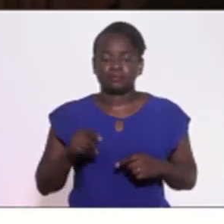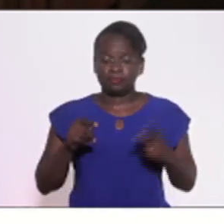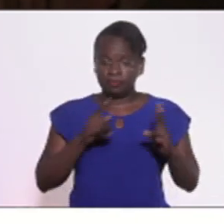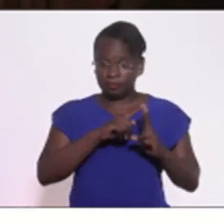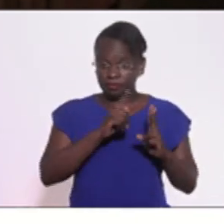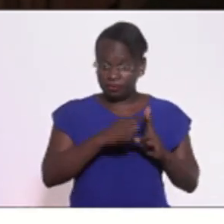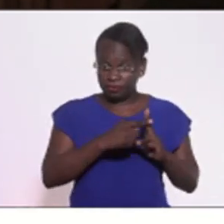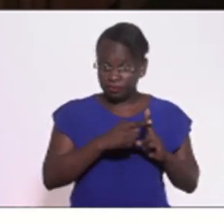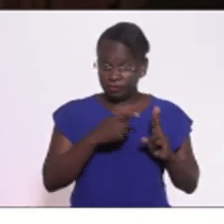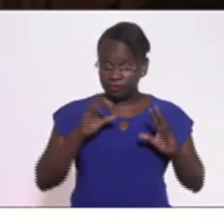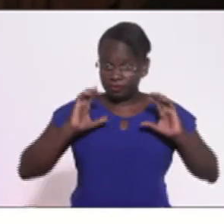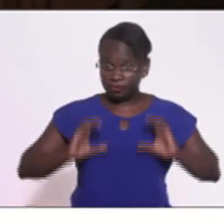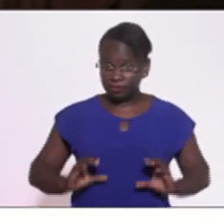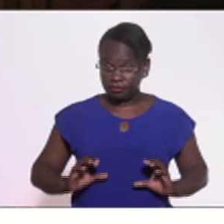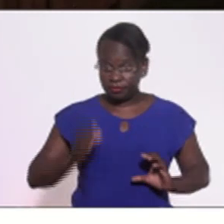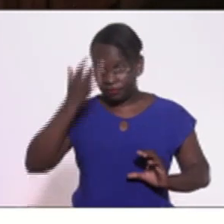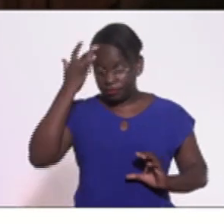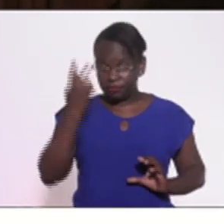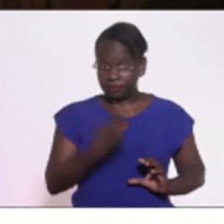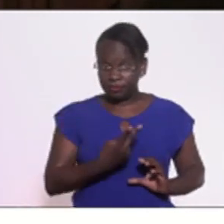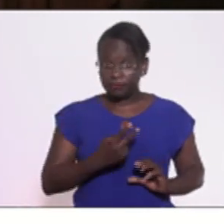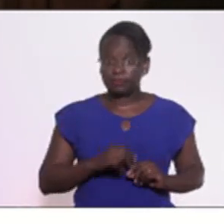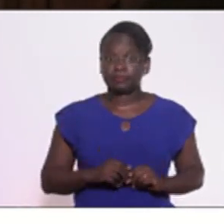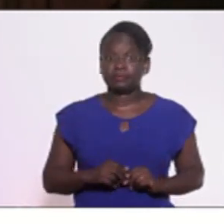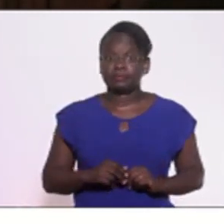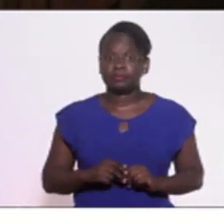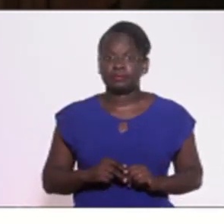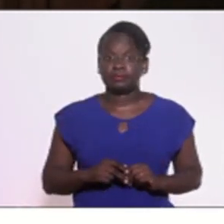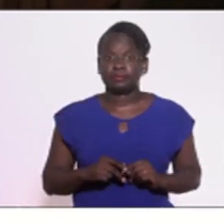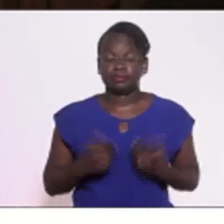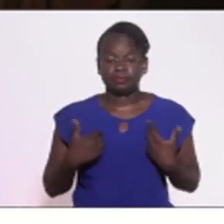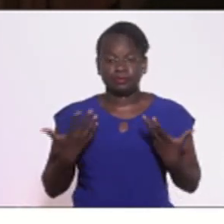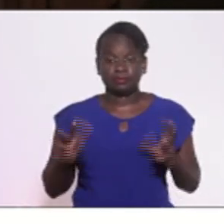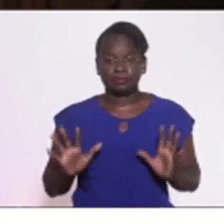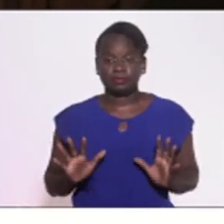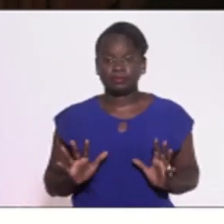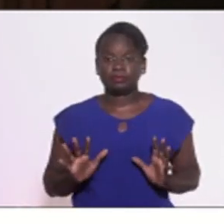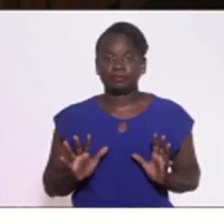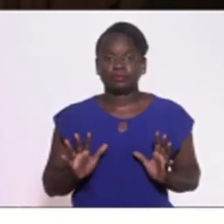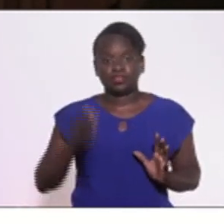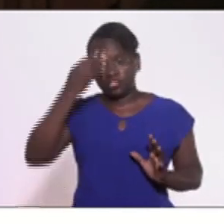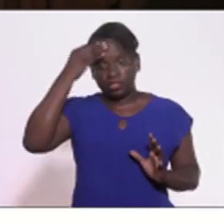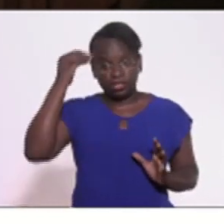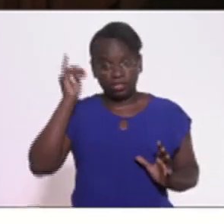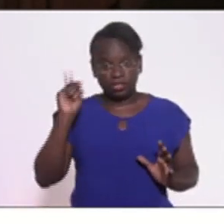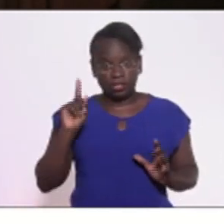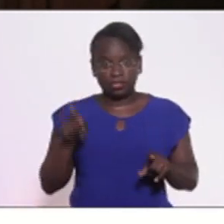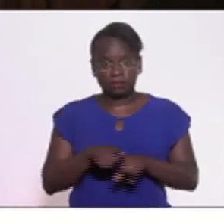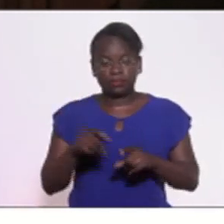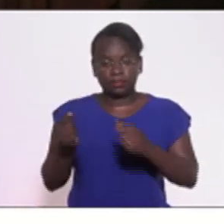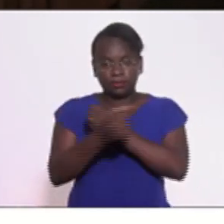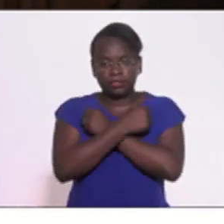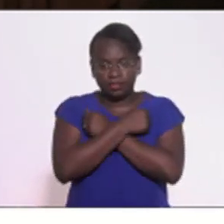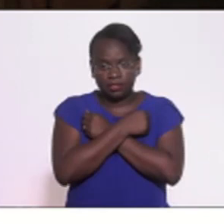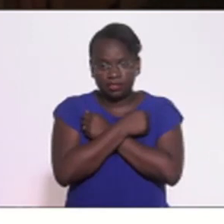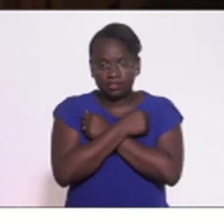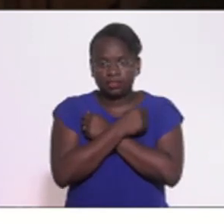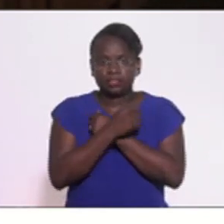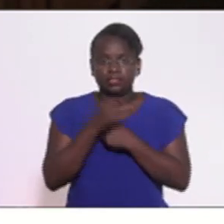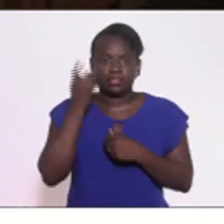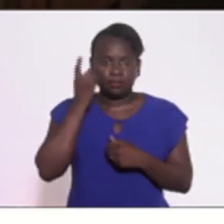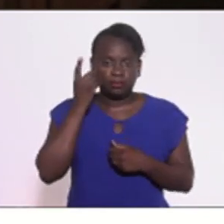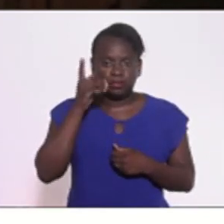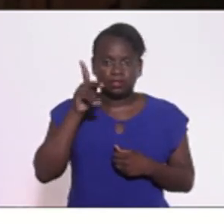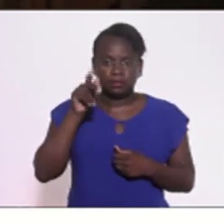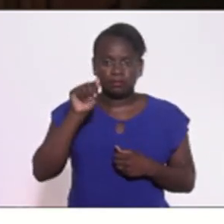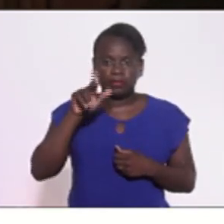Esses 2 cidadãos, e eu não quero me esquecer de abraçar o deputado